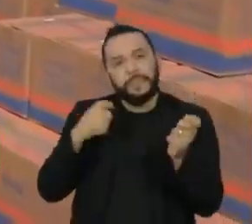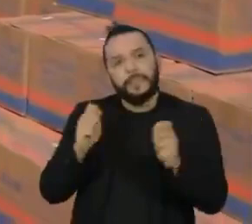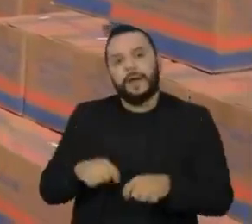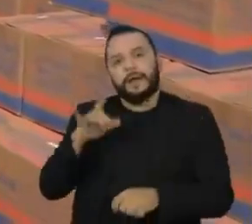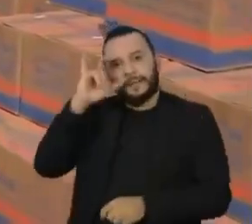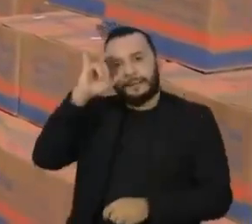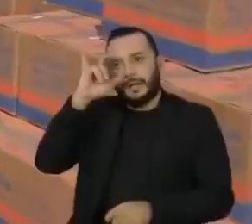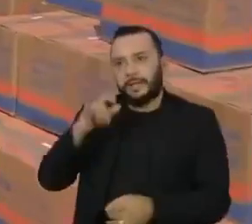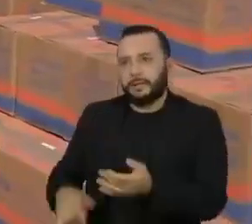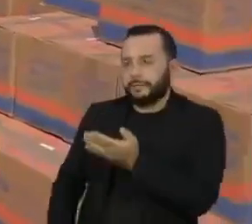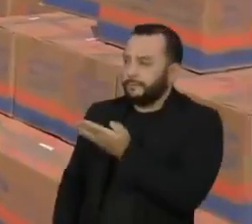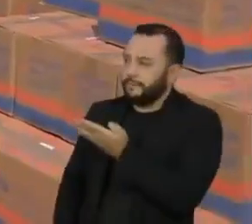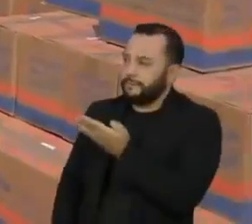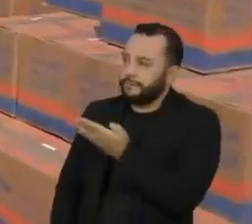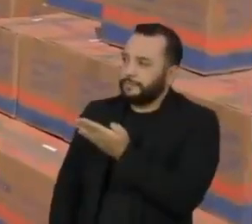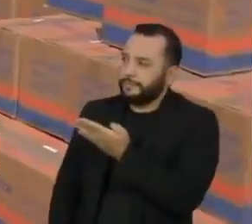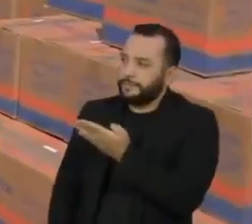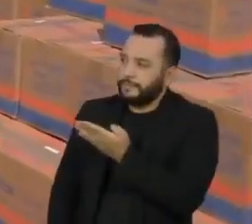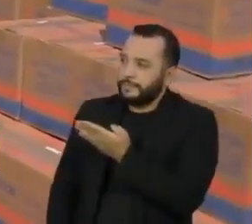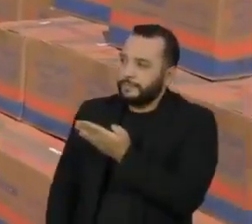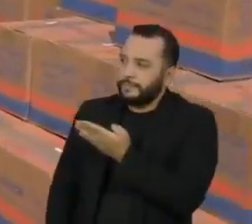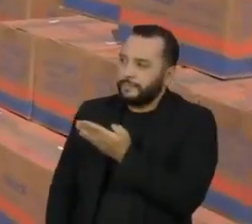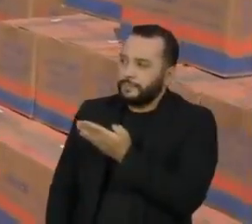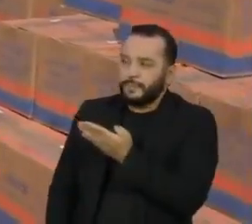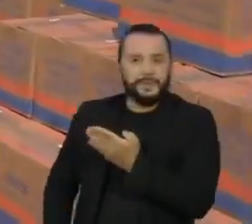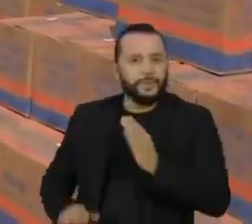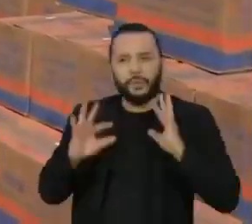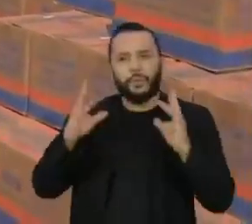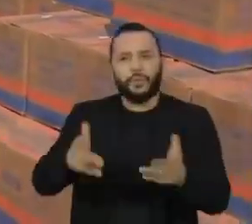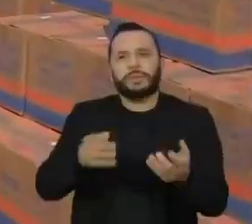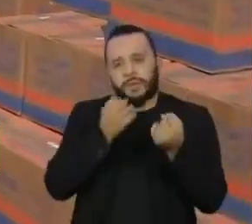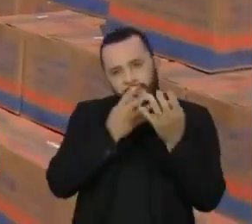página do Instagram brasilândia.cabeção e lá tem todas as